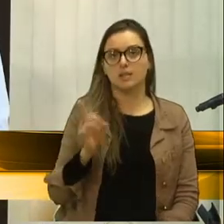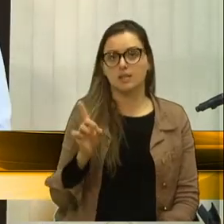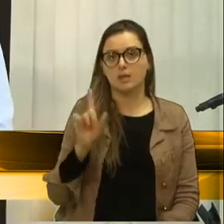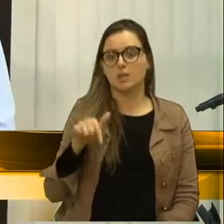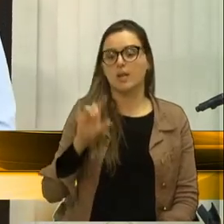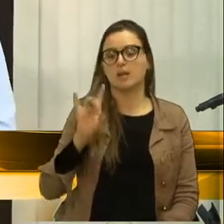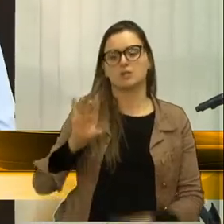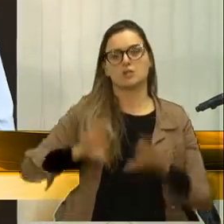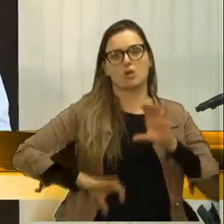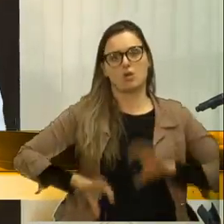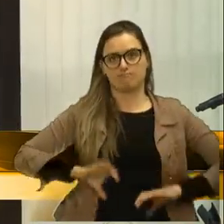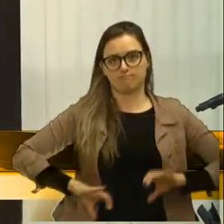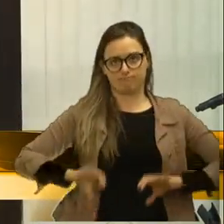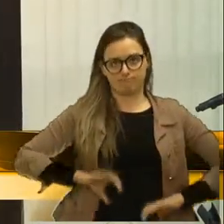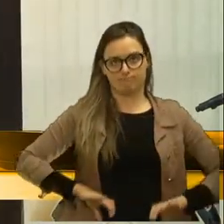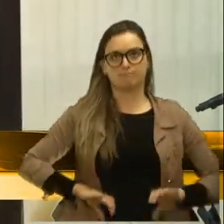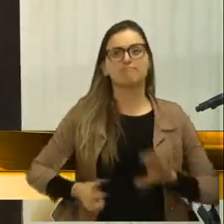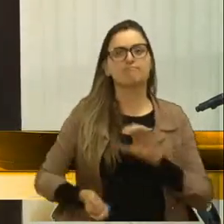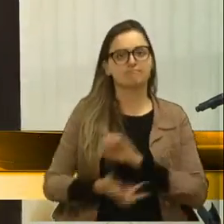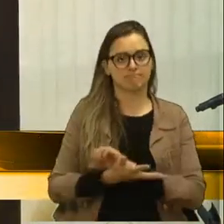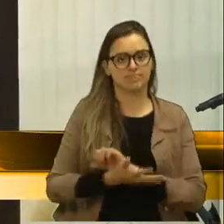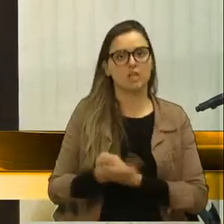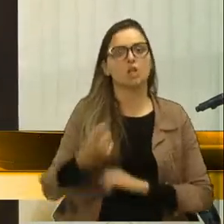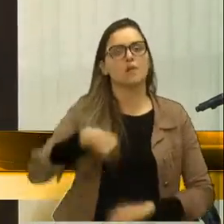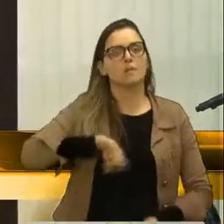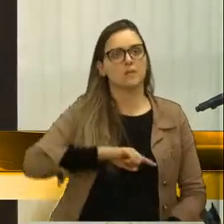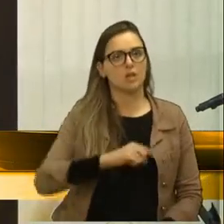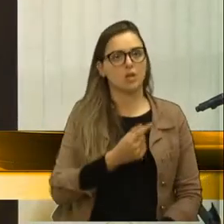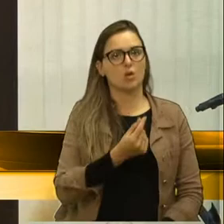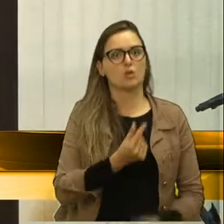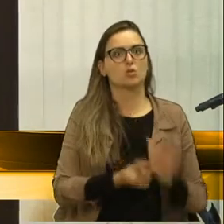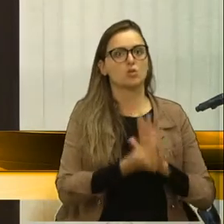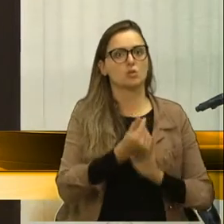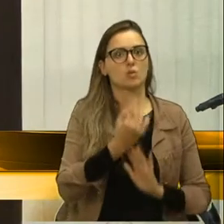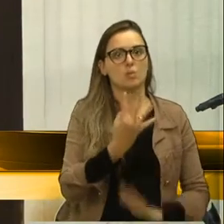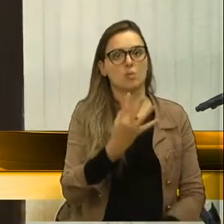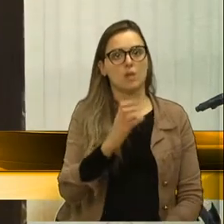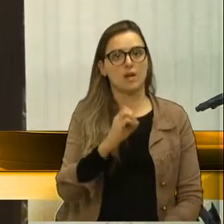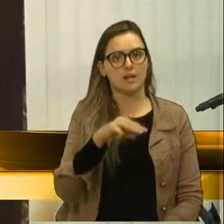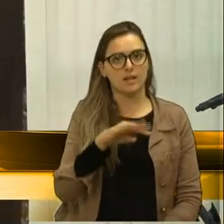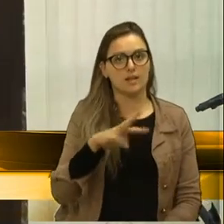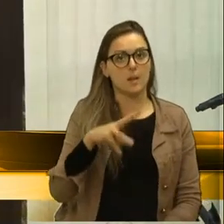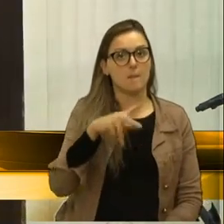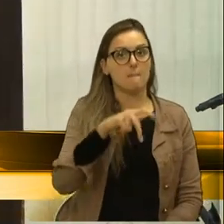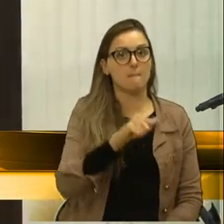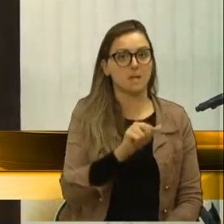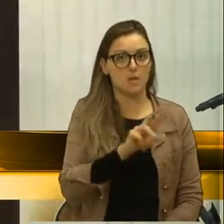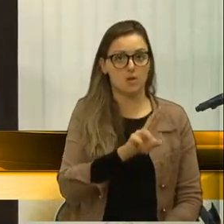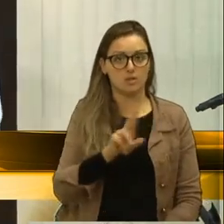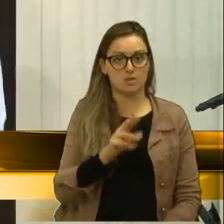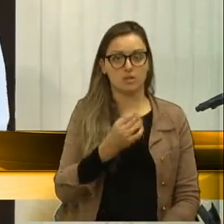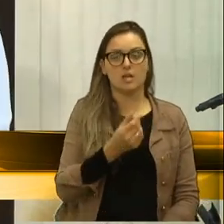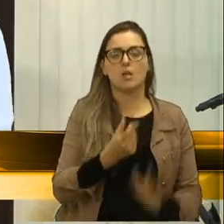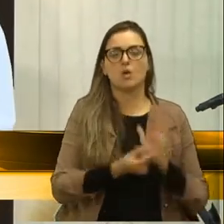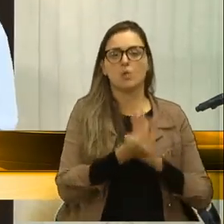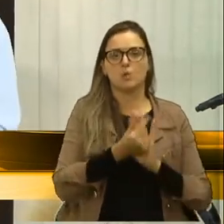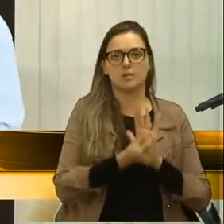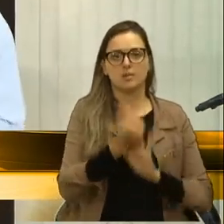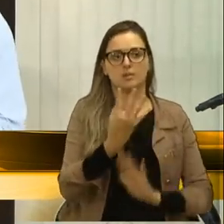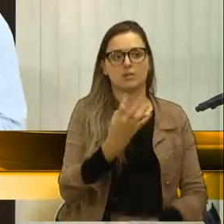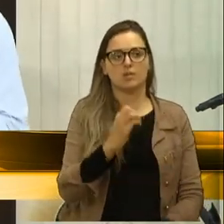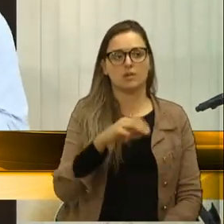corrupção. Nós temos obrigação, nosso orçamento aqui é de quase 40 milhões. O orçamento da Câmara é de quase 40